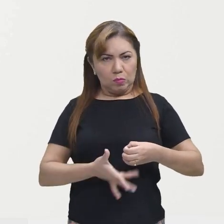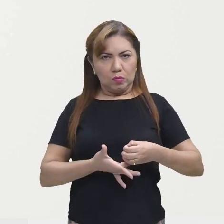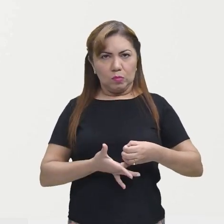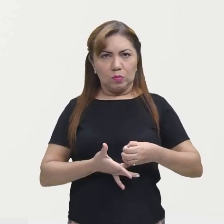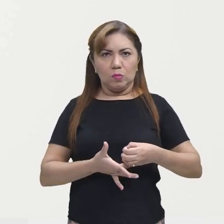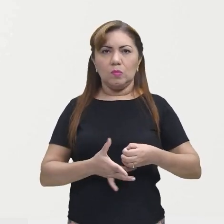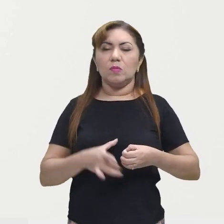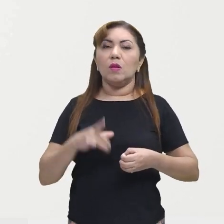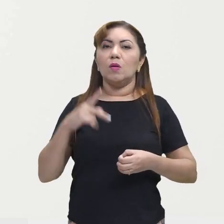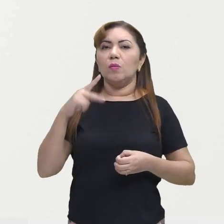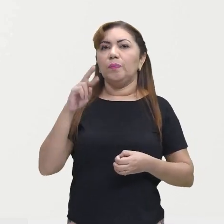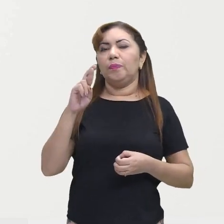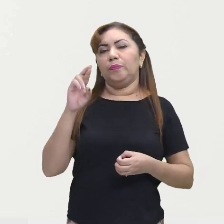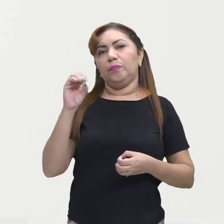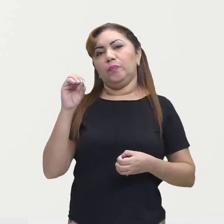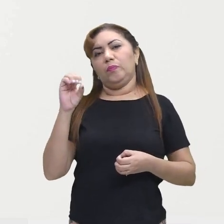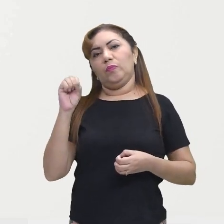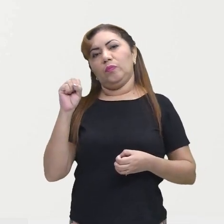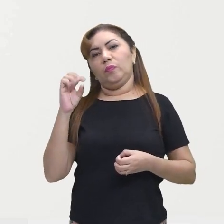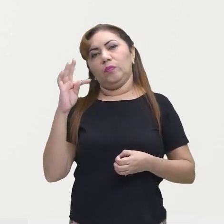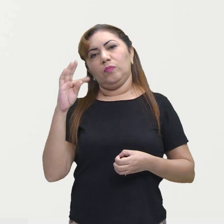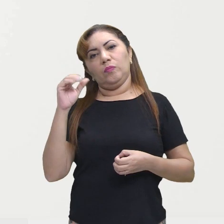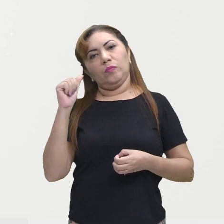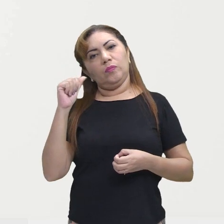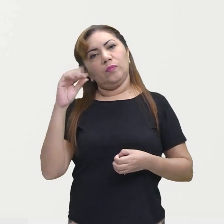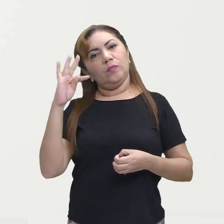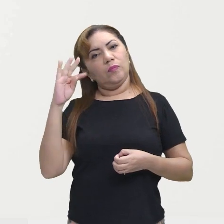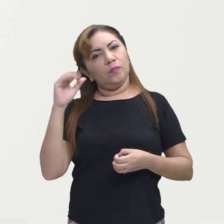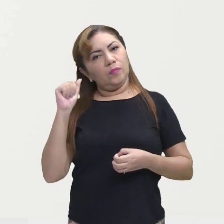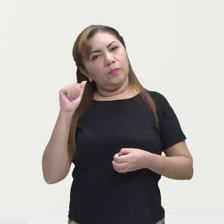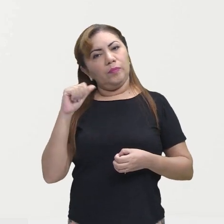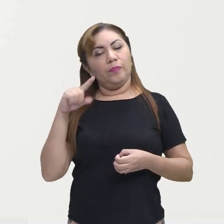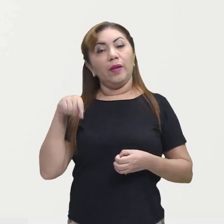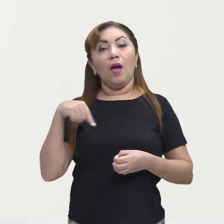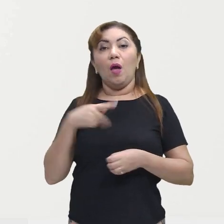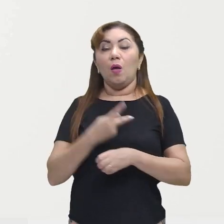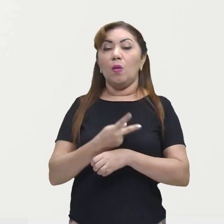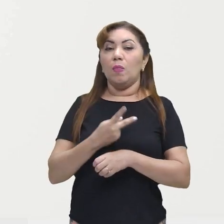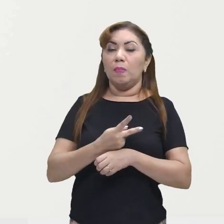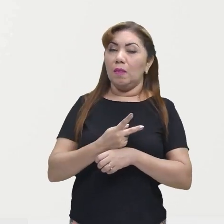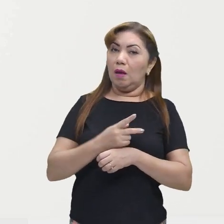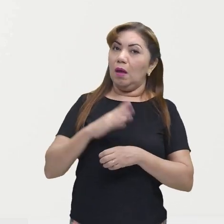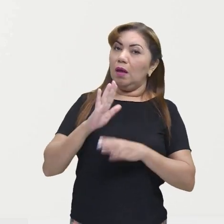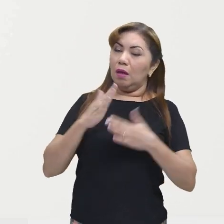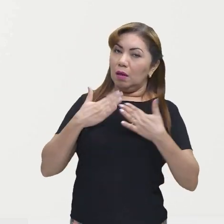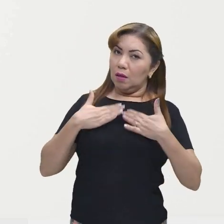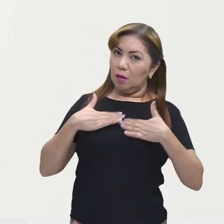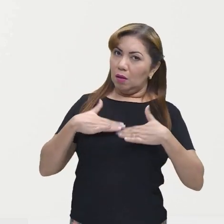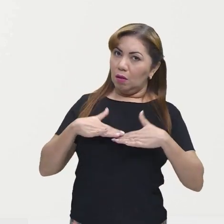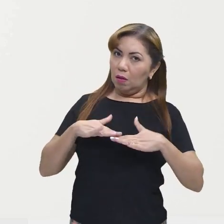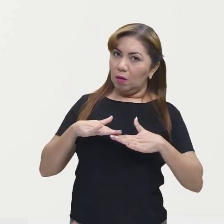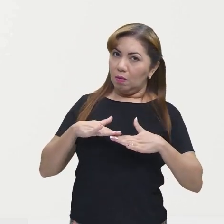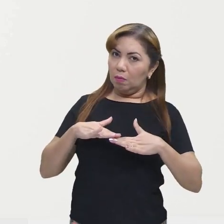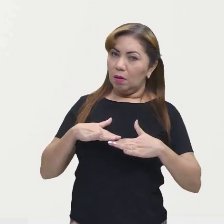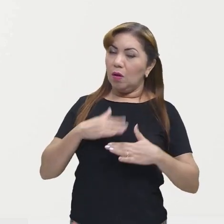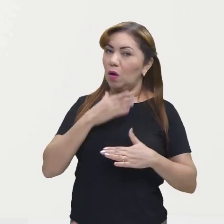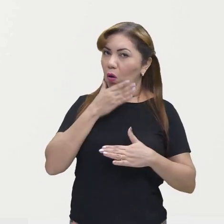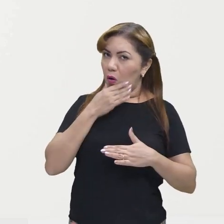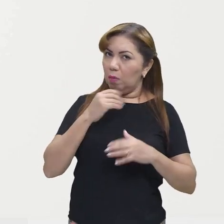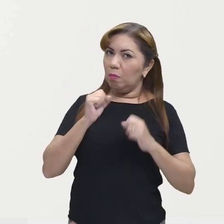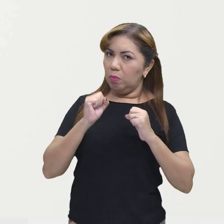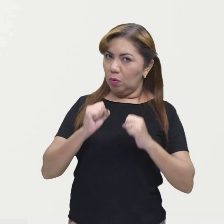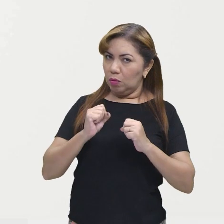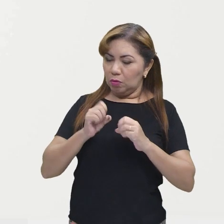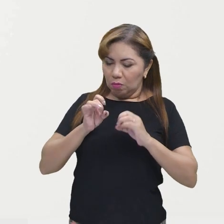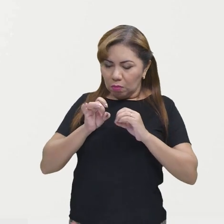Mas isso só é possível, essa reprodução toda só é possível depois da puberdade, que é o que nós vamos ver agora.